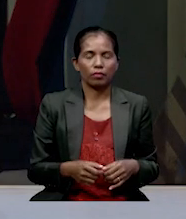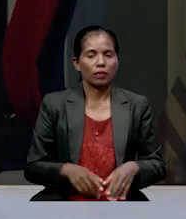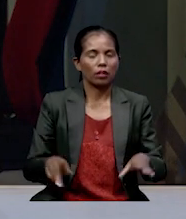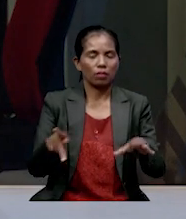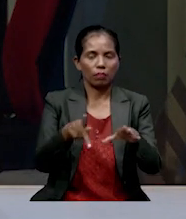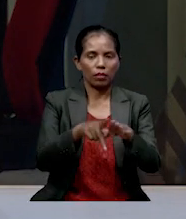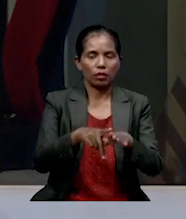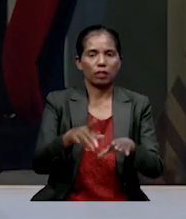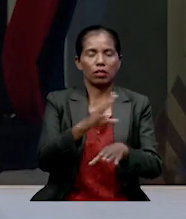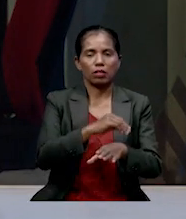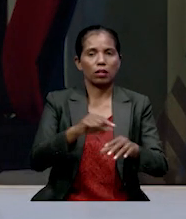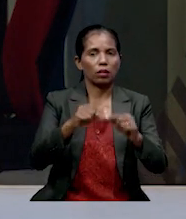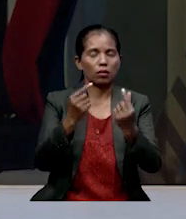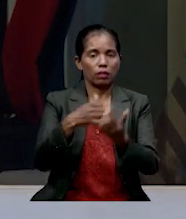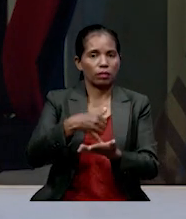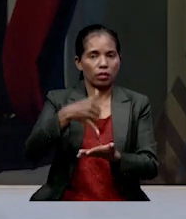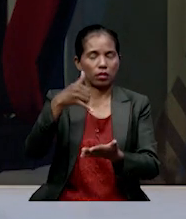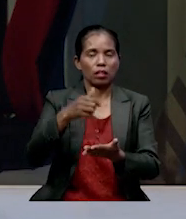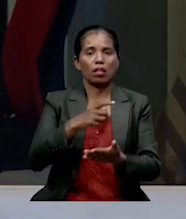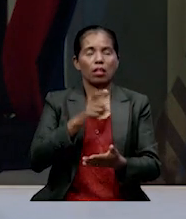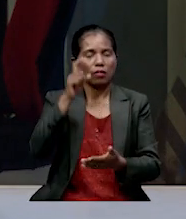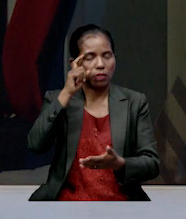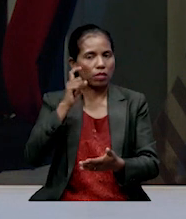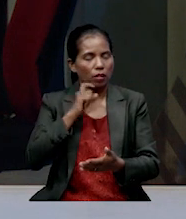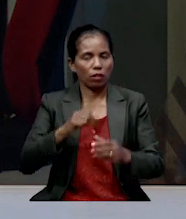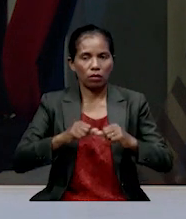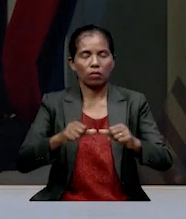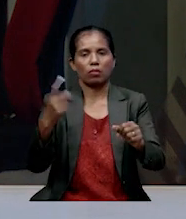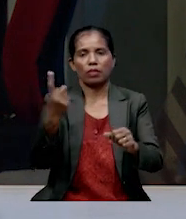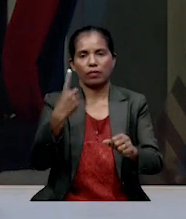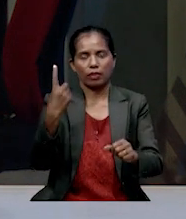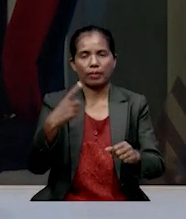Participante Tasa Vonana Husu at the event ne continua na fatem.